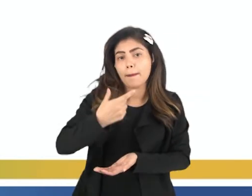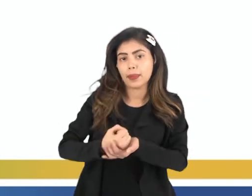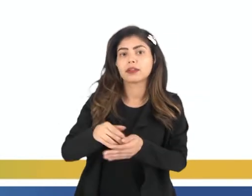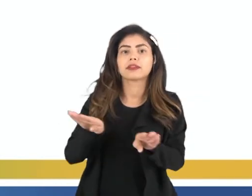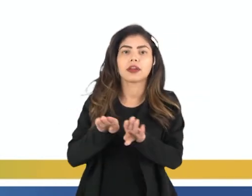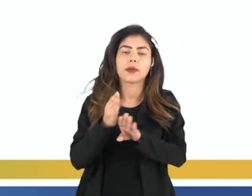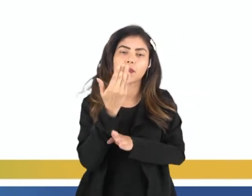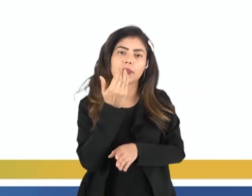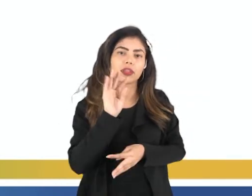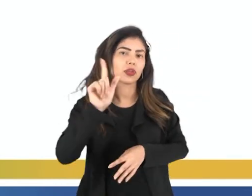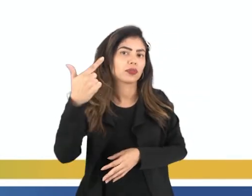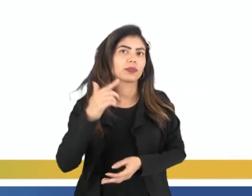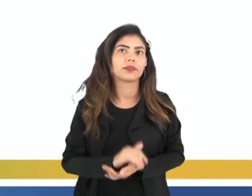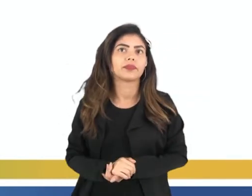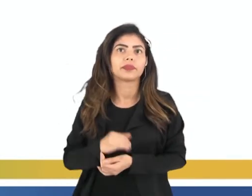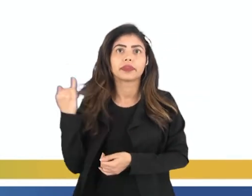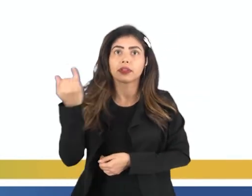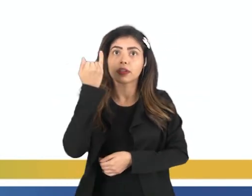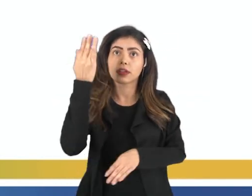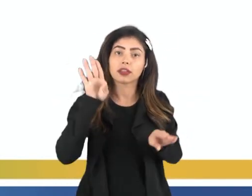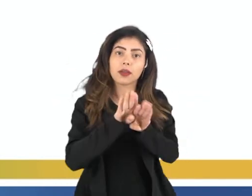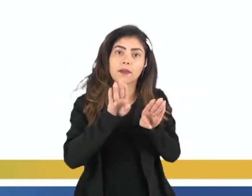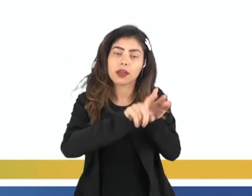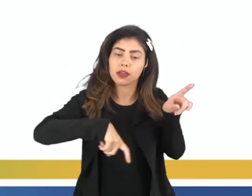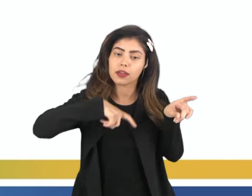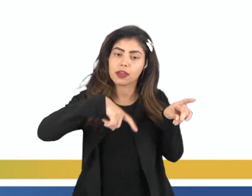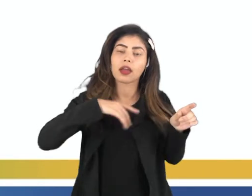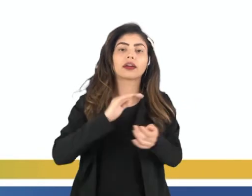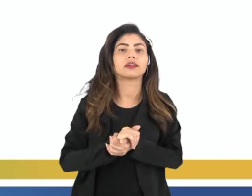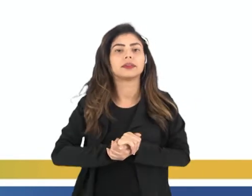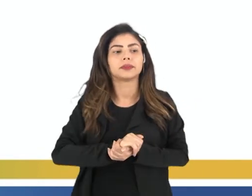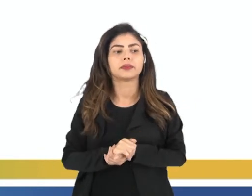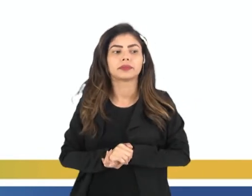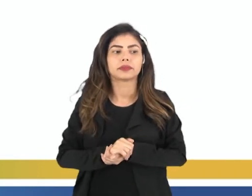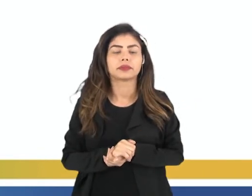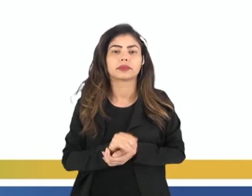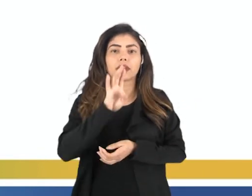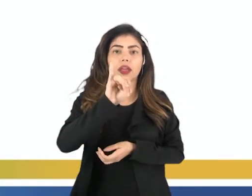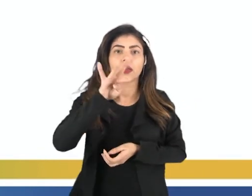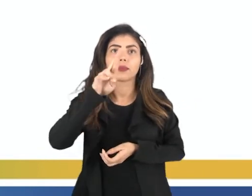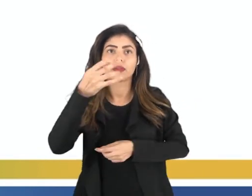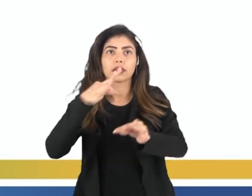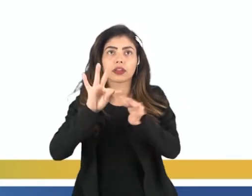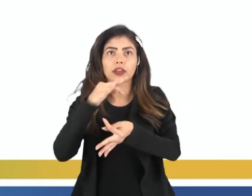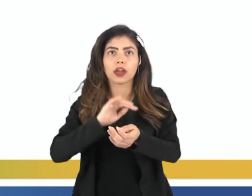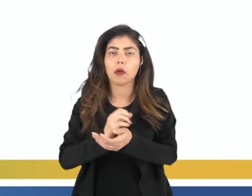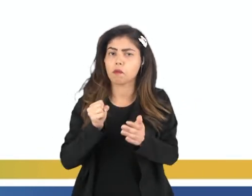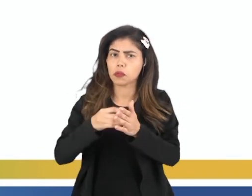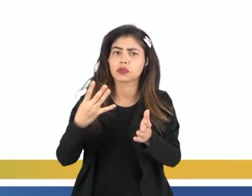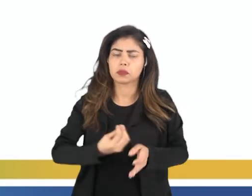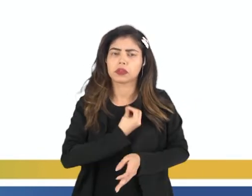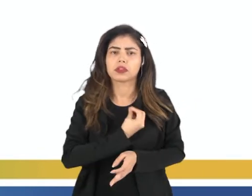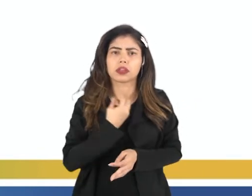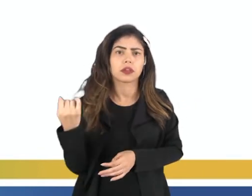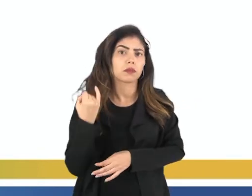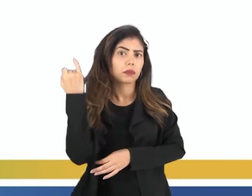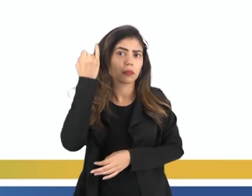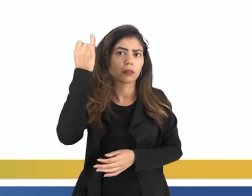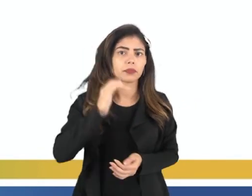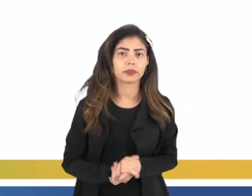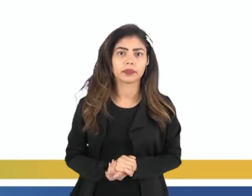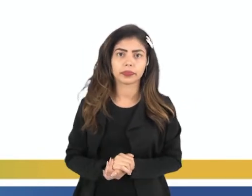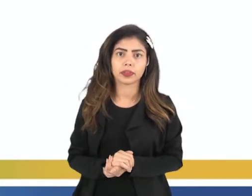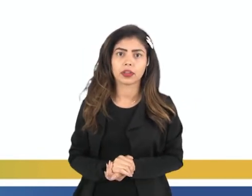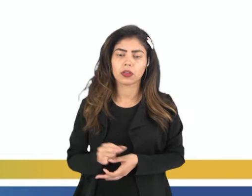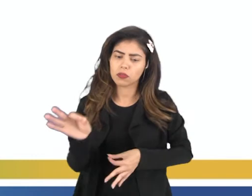entre outros. Principalmente no setor agrícola, no agronegócios, a biotecnologia está muito presente, principalmente